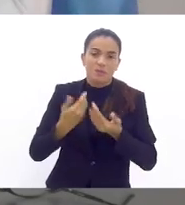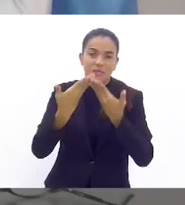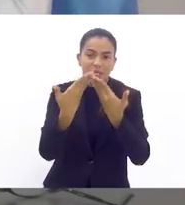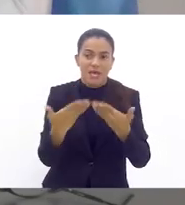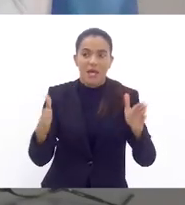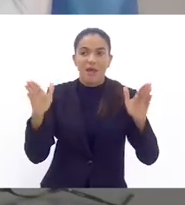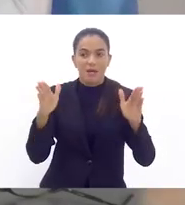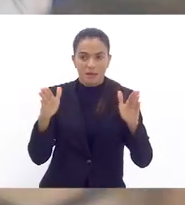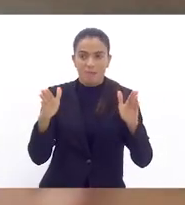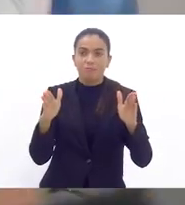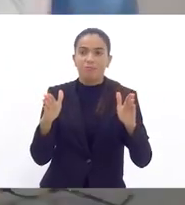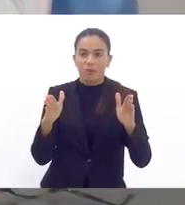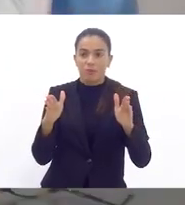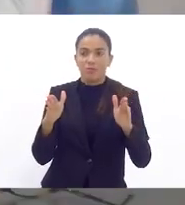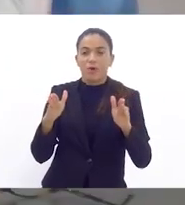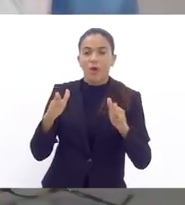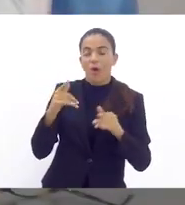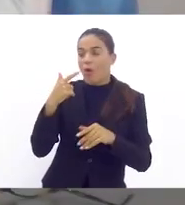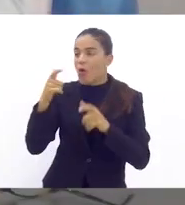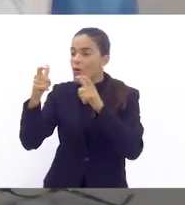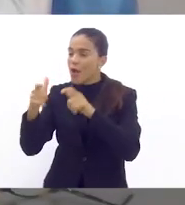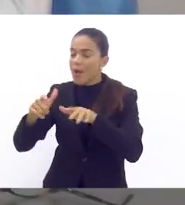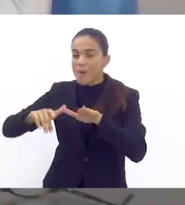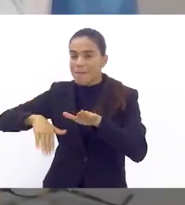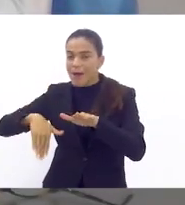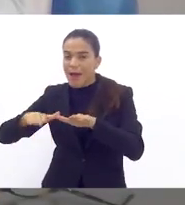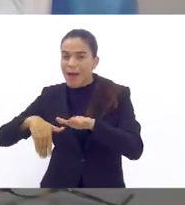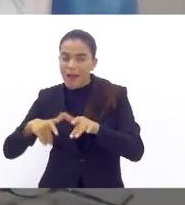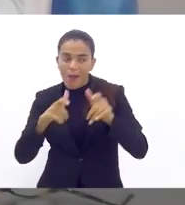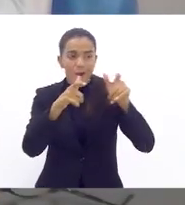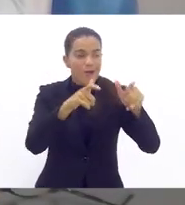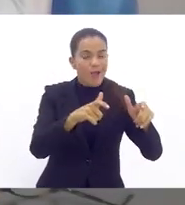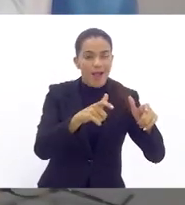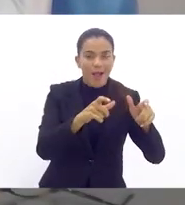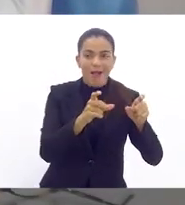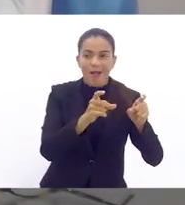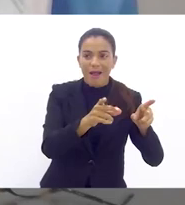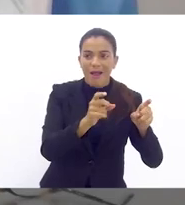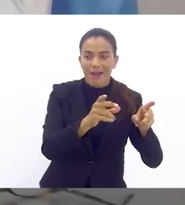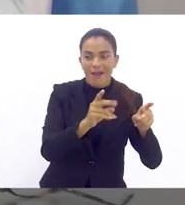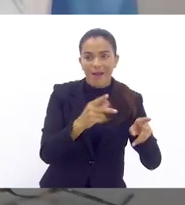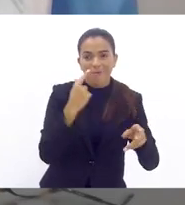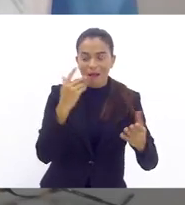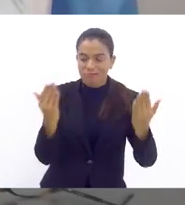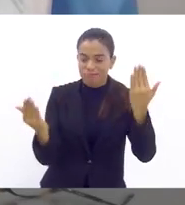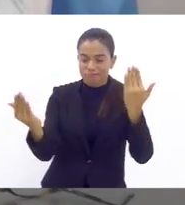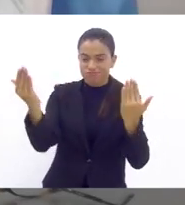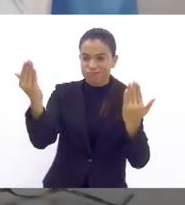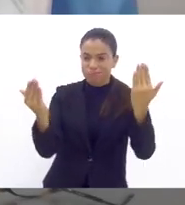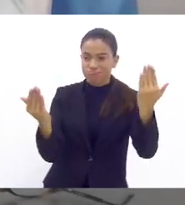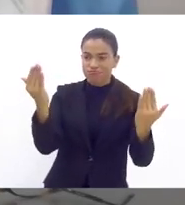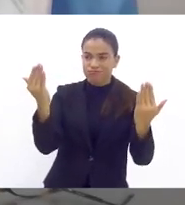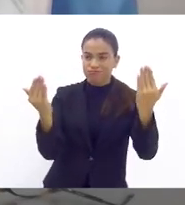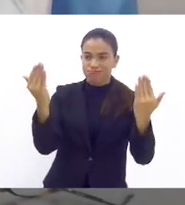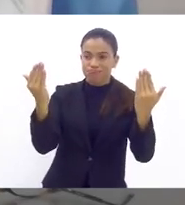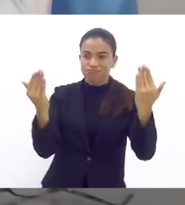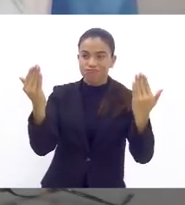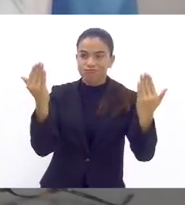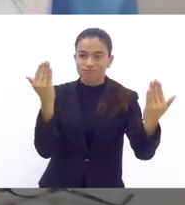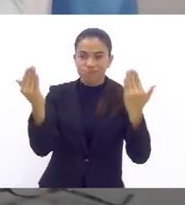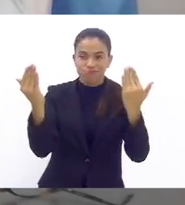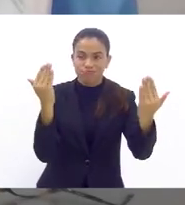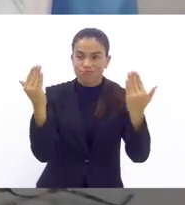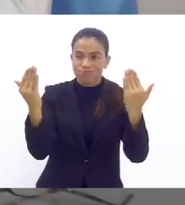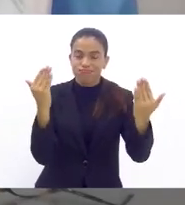né? Pegando as praias, pegando outros tipos de comércio, até para a gente ter um diagnóstico da cidade ter com a